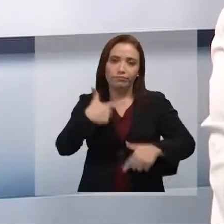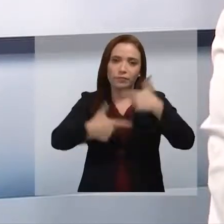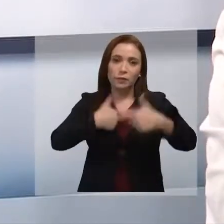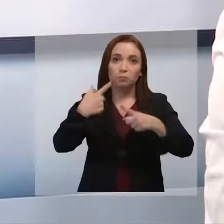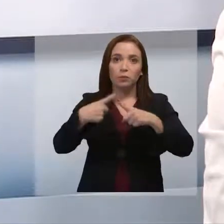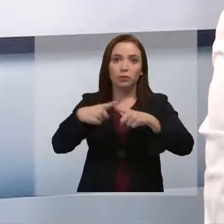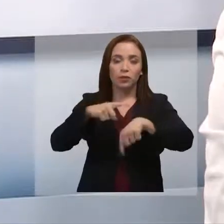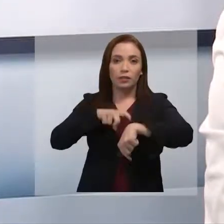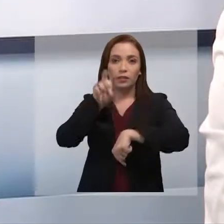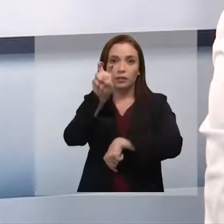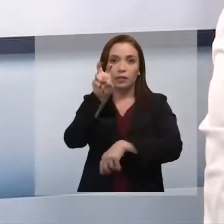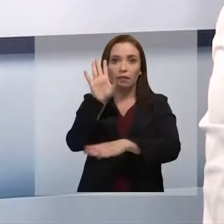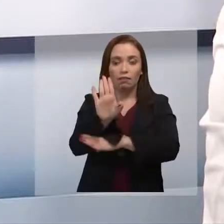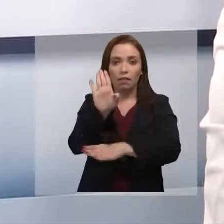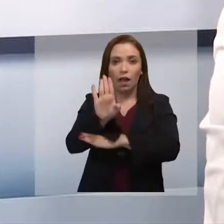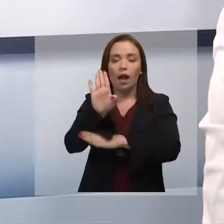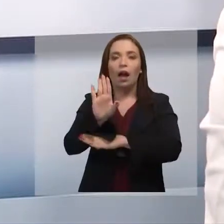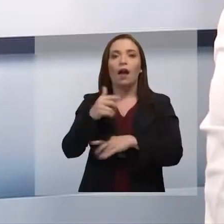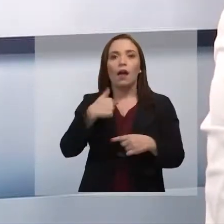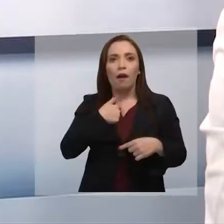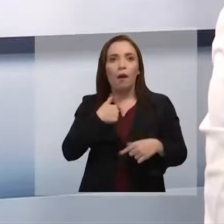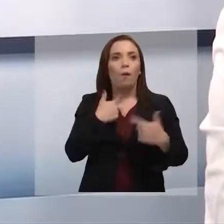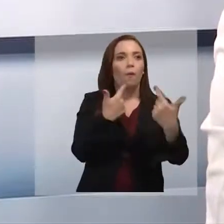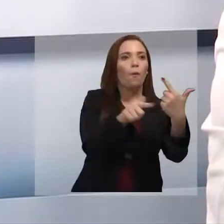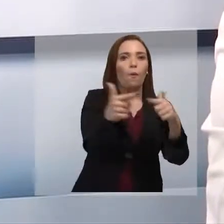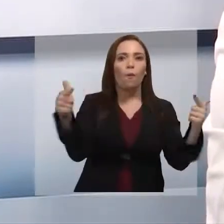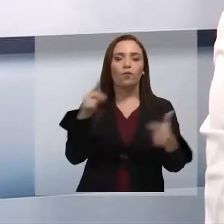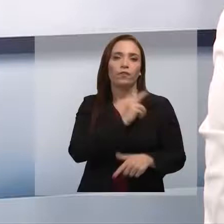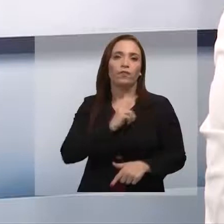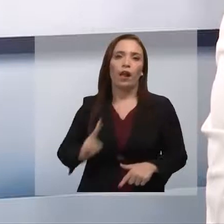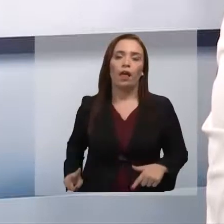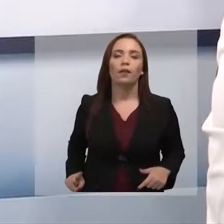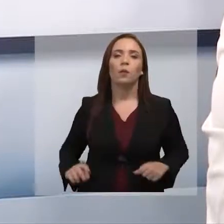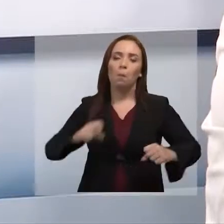parlamento, são quase 5 horas da tarde. Não só eu, como os outros vereadores